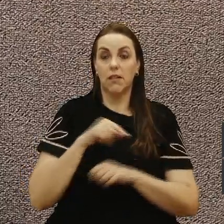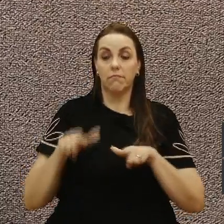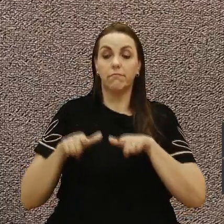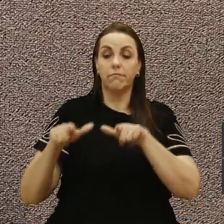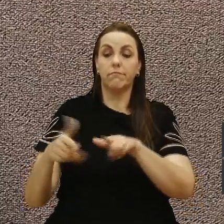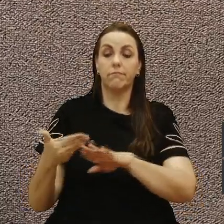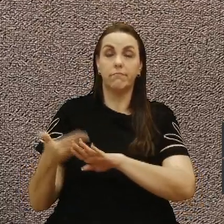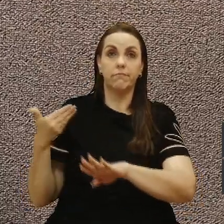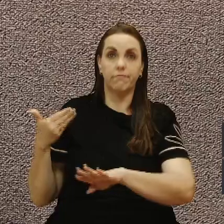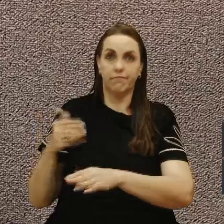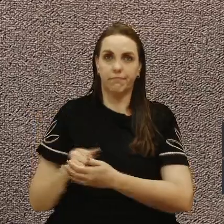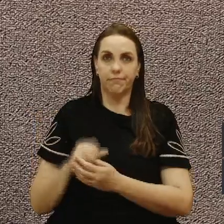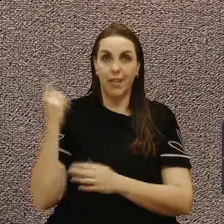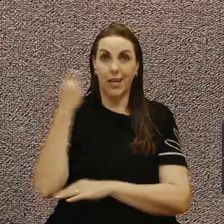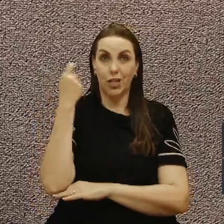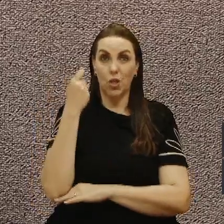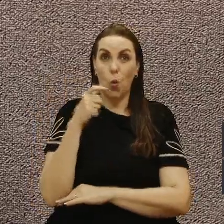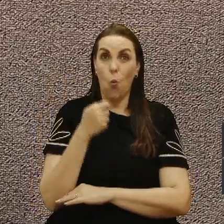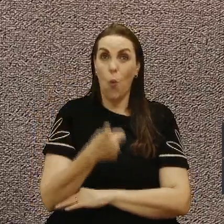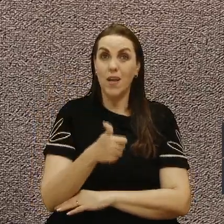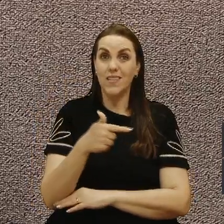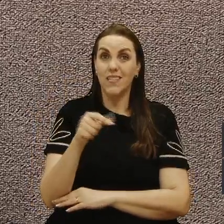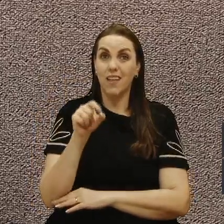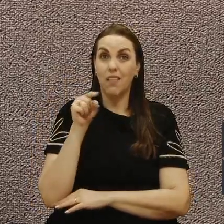Sul? Quase 70 mil.